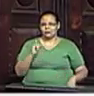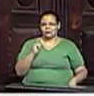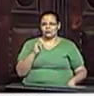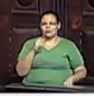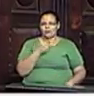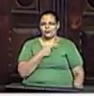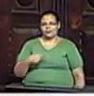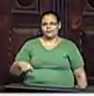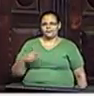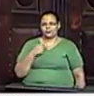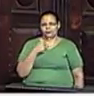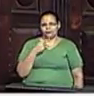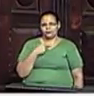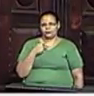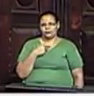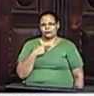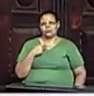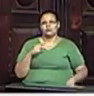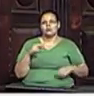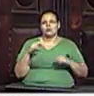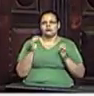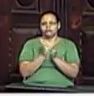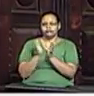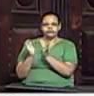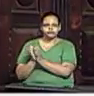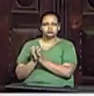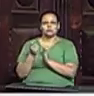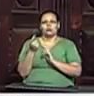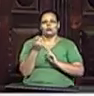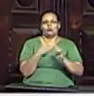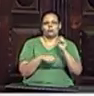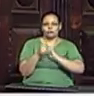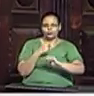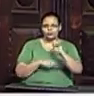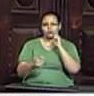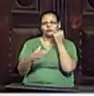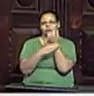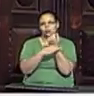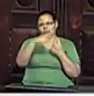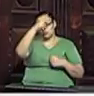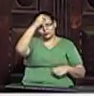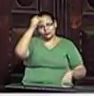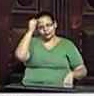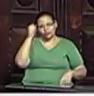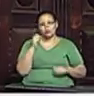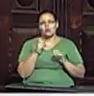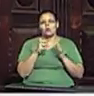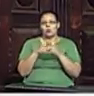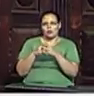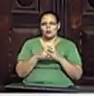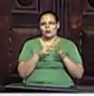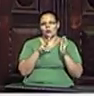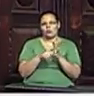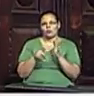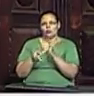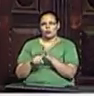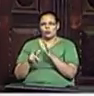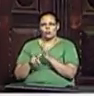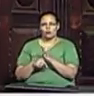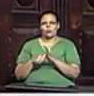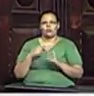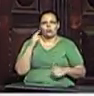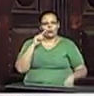Audiência conjunta das Comissões de Economia e de Segurança Pública sobre roubo de cargas vai ser